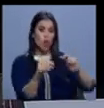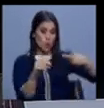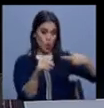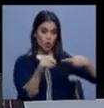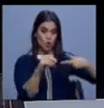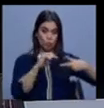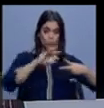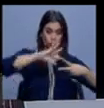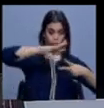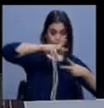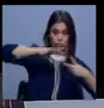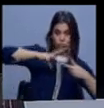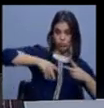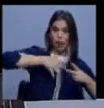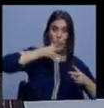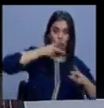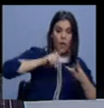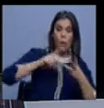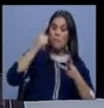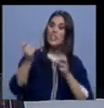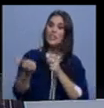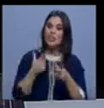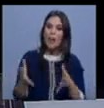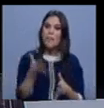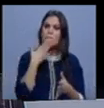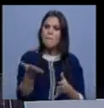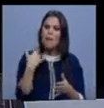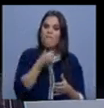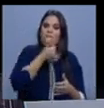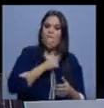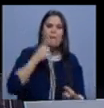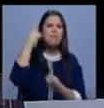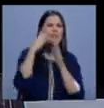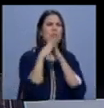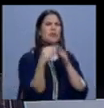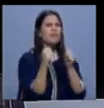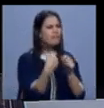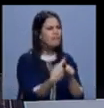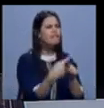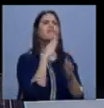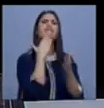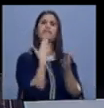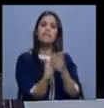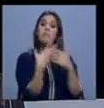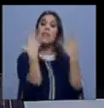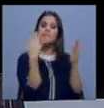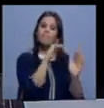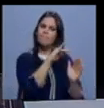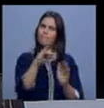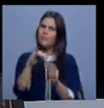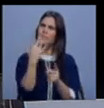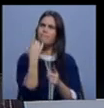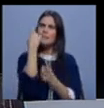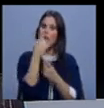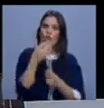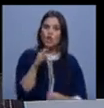Júpiteres quentes e uma estrela gigante vermelha, pensaram num modelo interessantíssimo, que é... Então, vamos pôr de lado que estes